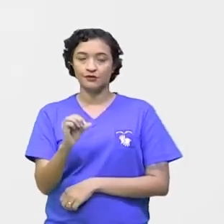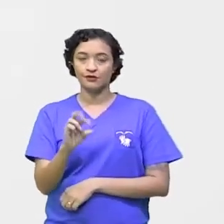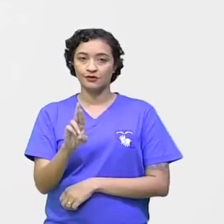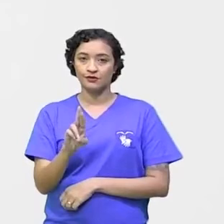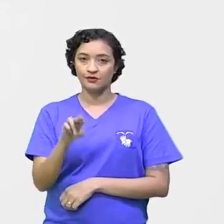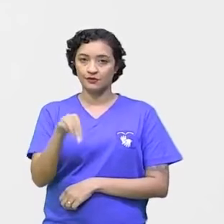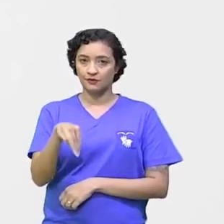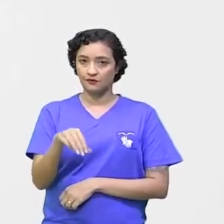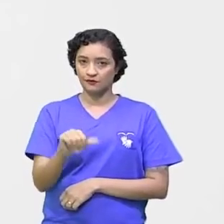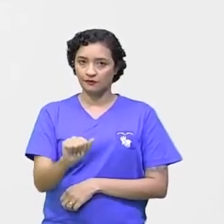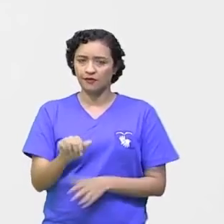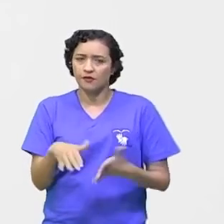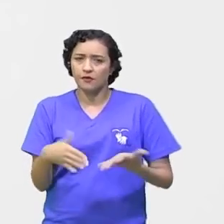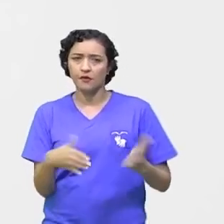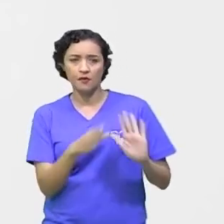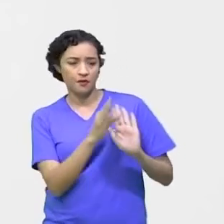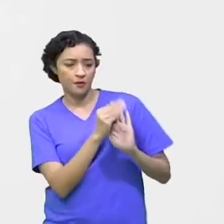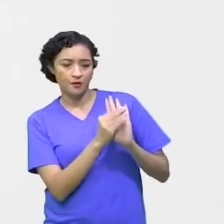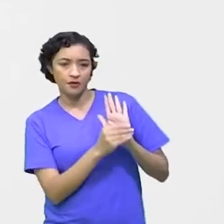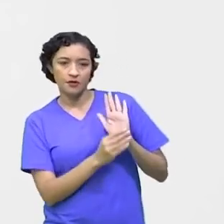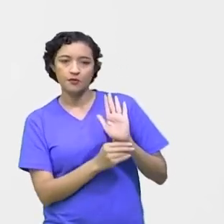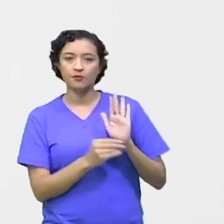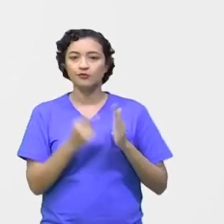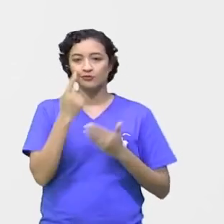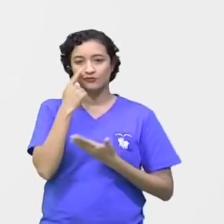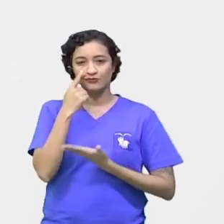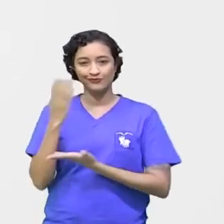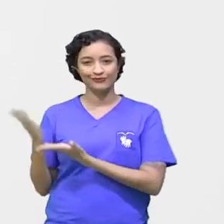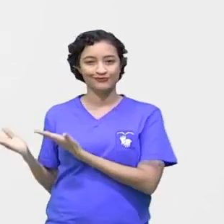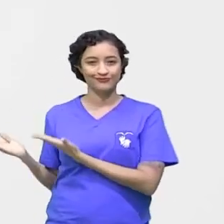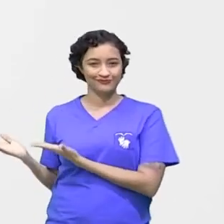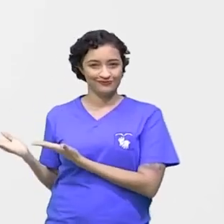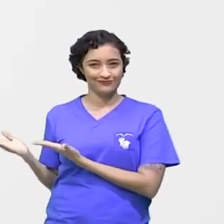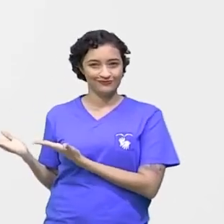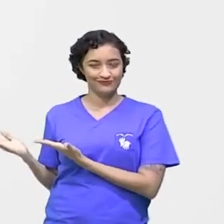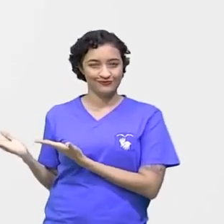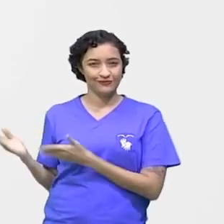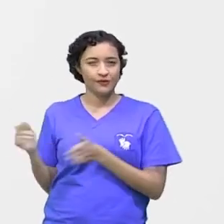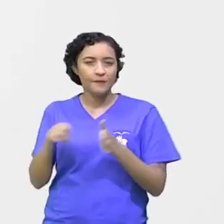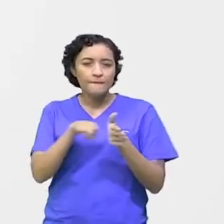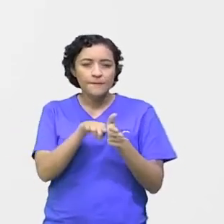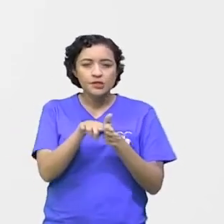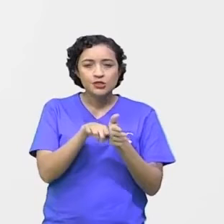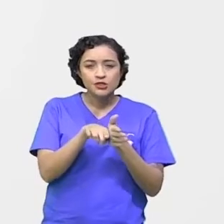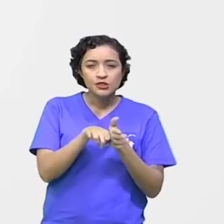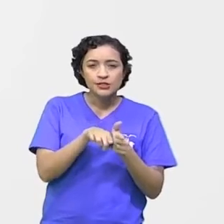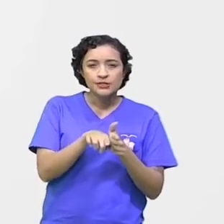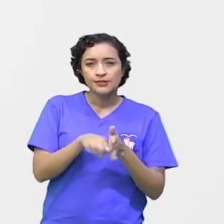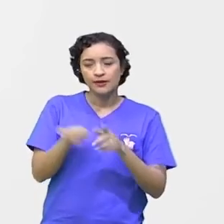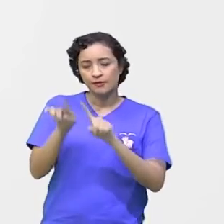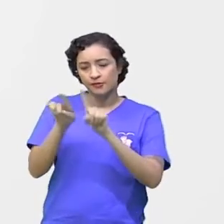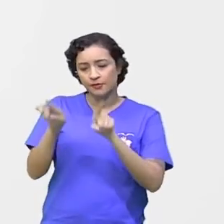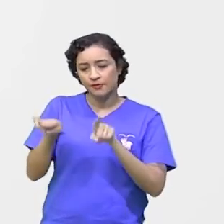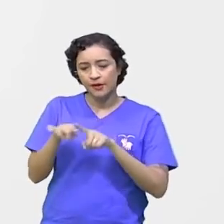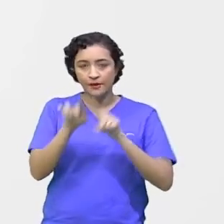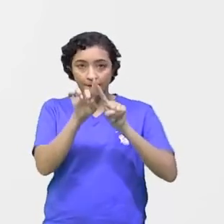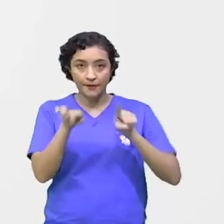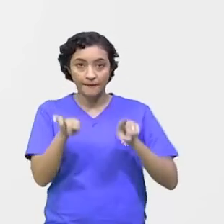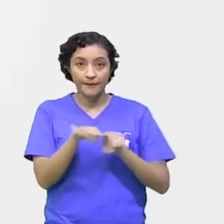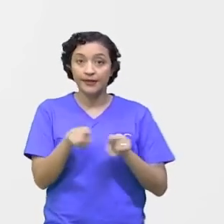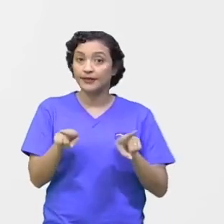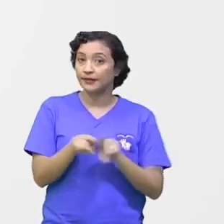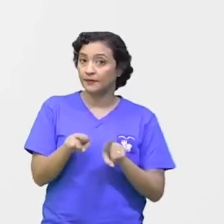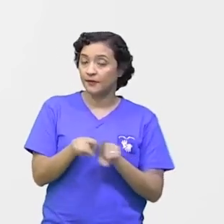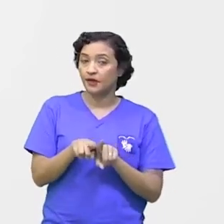Qual é o nosso conteúdo? Composição e análise de figuras planas e sua relação com a medida do